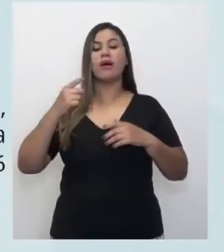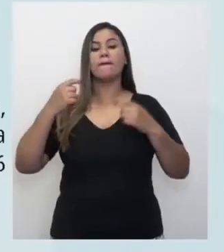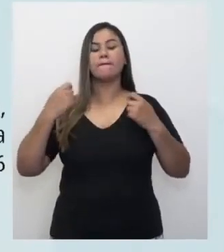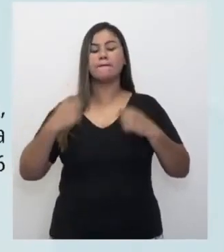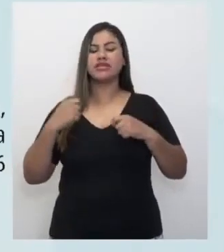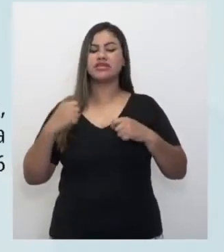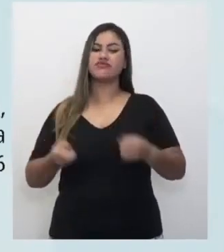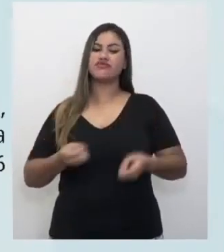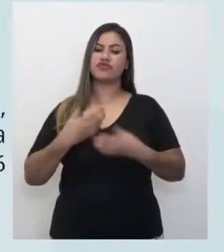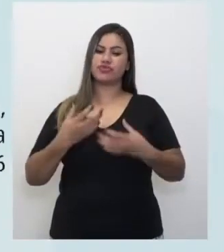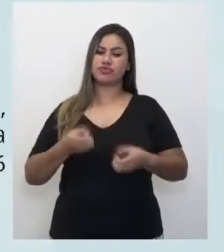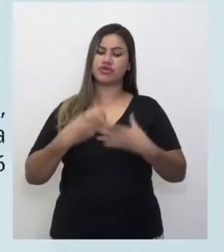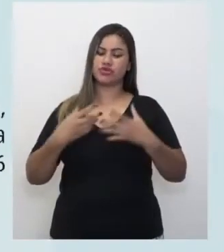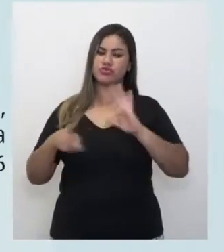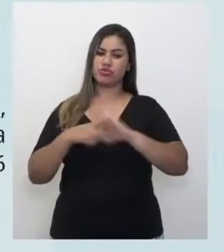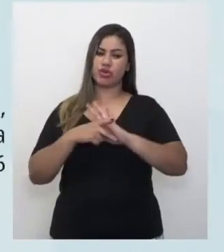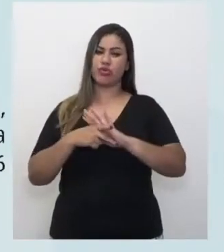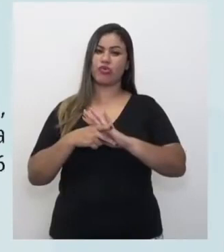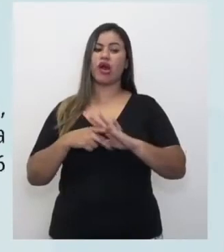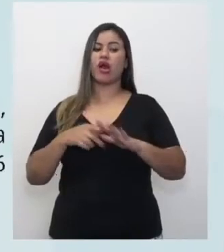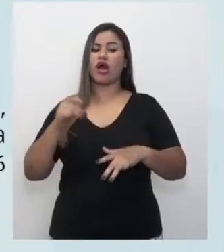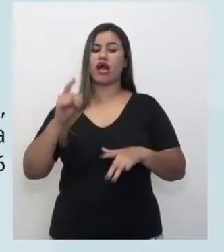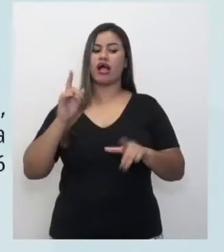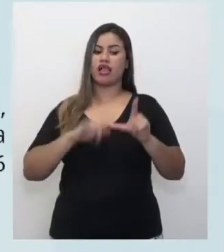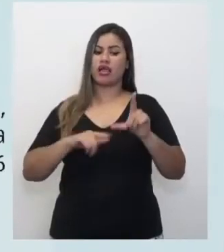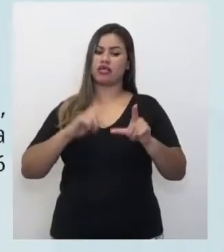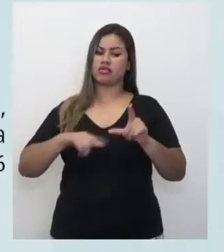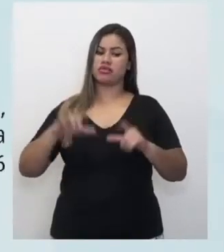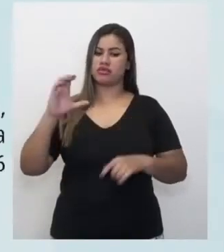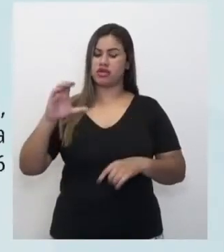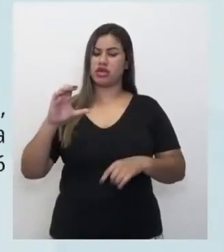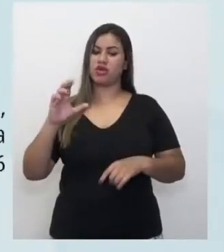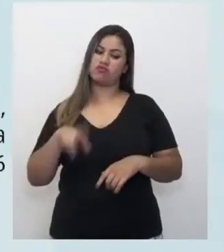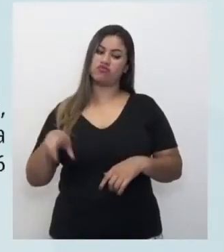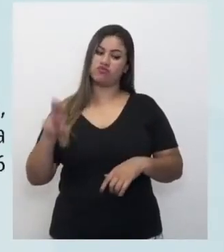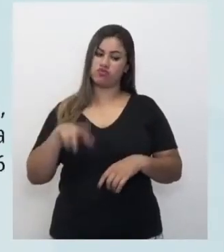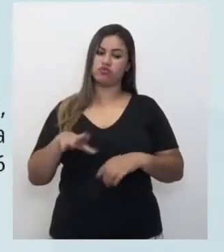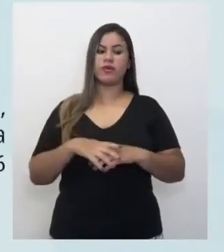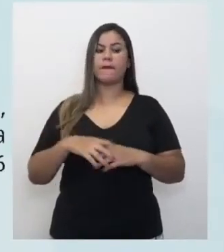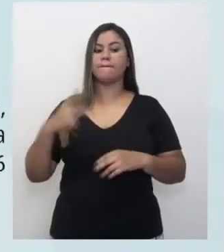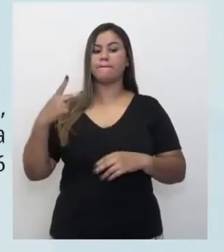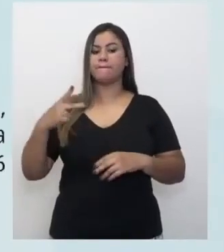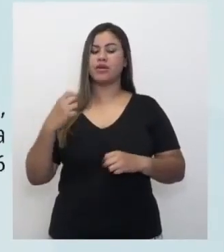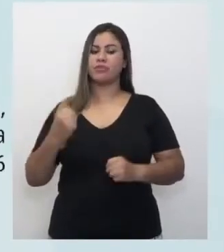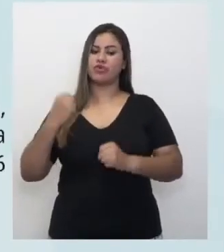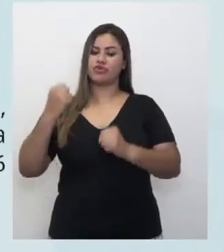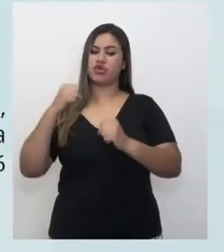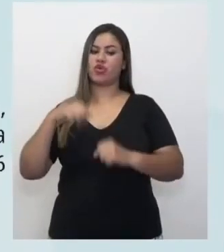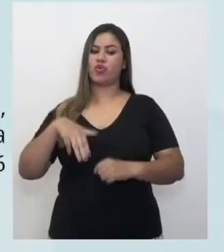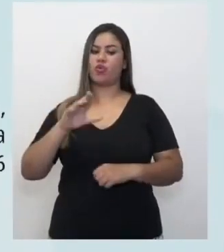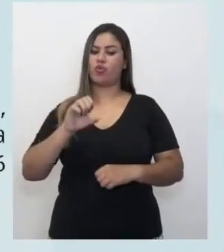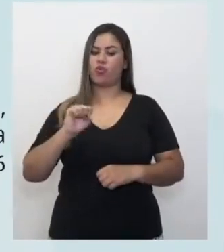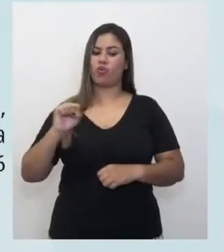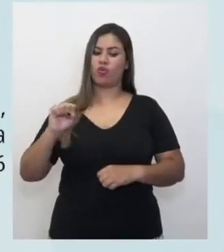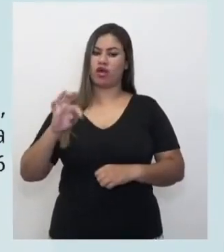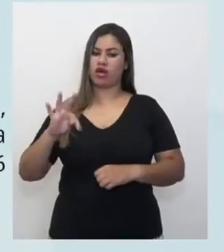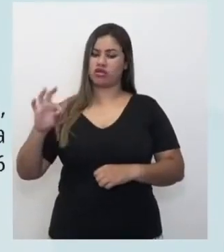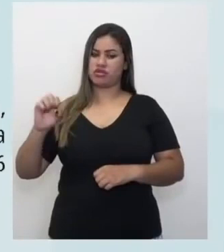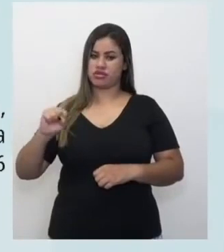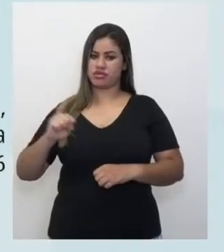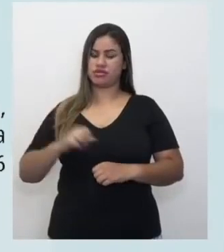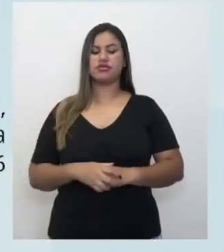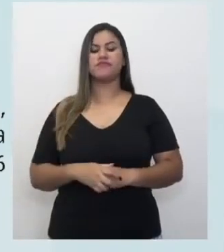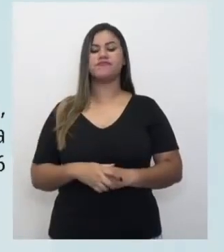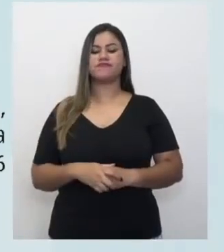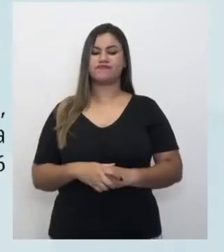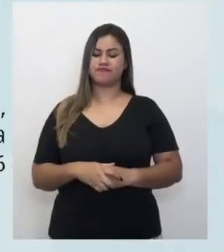algumas informações aí, tá? A letra C vai ser o consumo, a gente vai ter P, que é a potência do aparelho que a gente está olhando. No caso